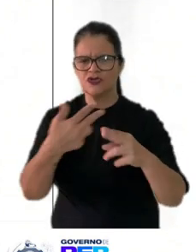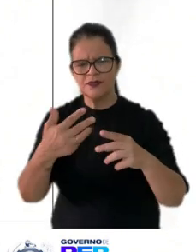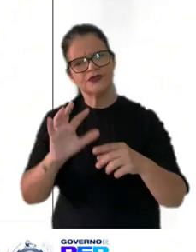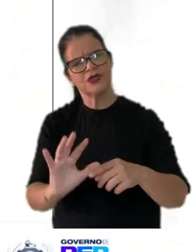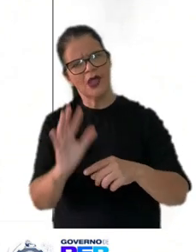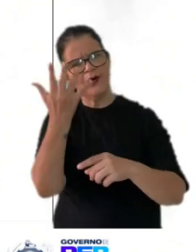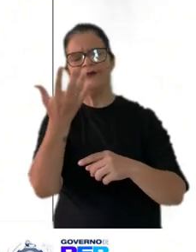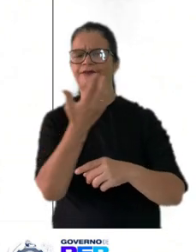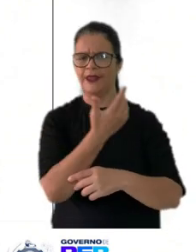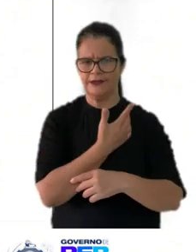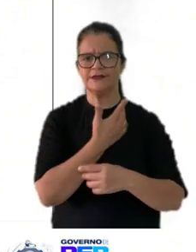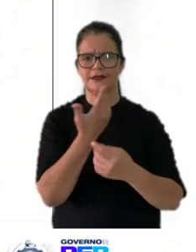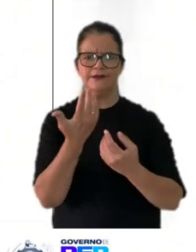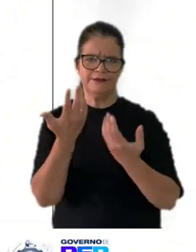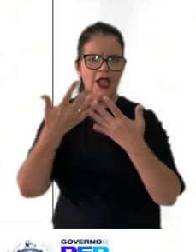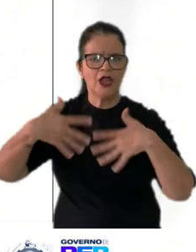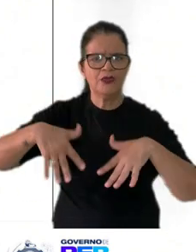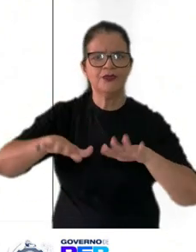nightmares